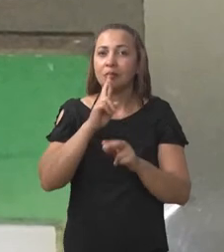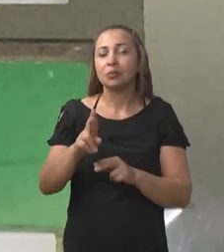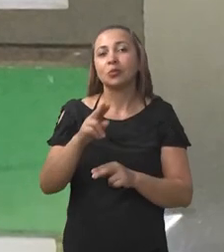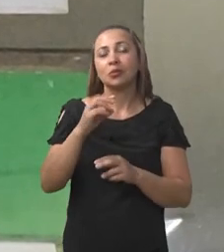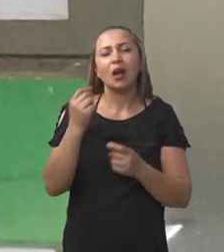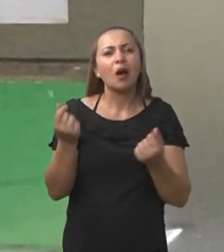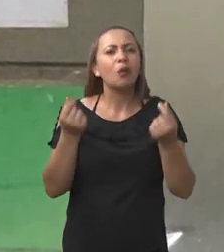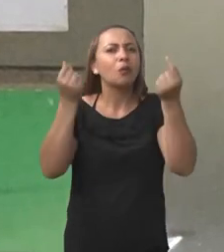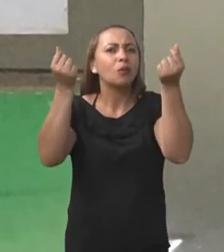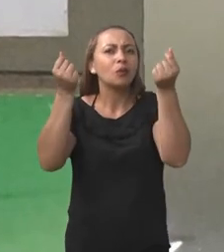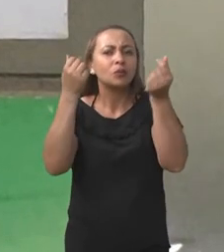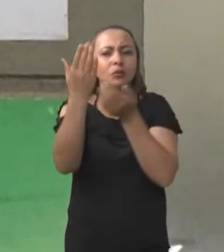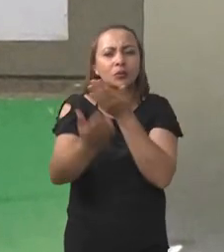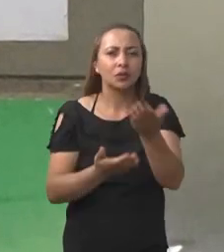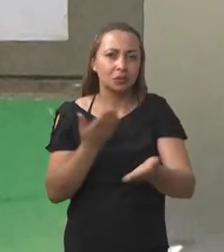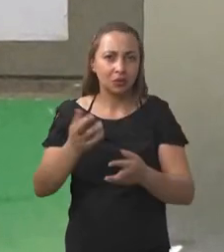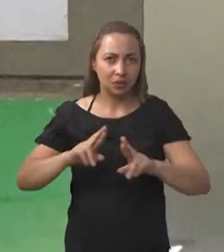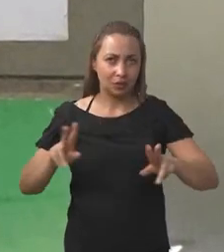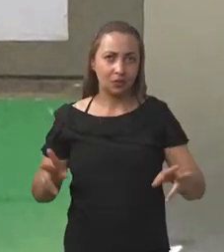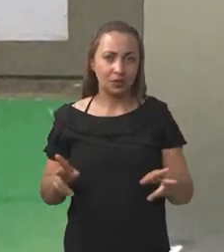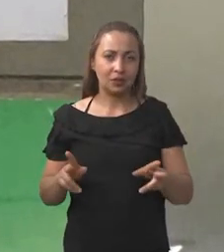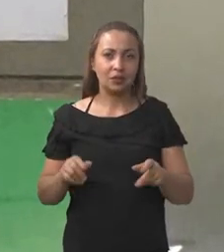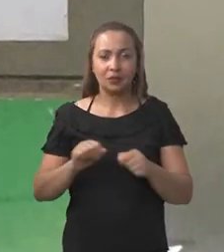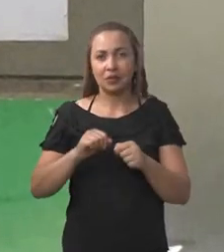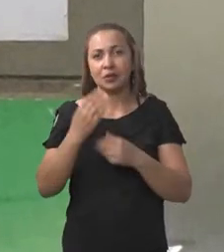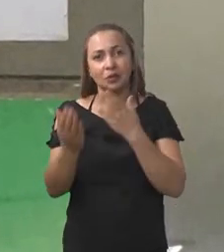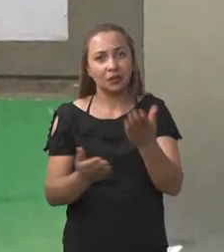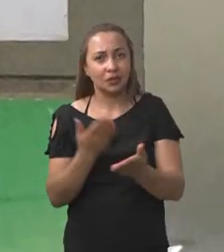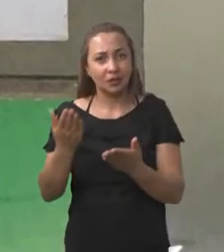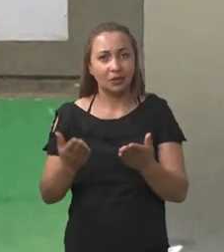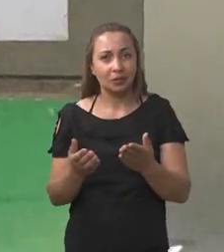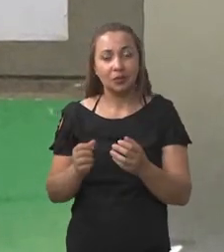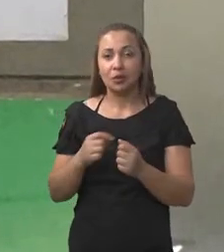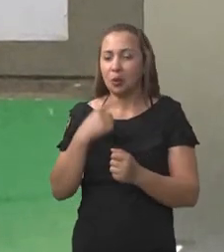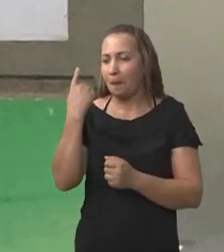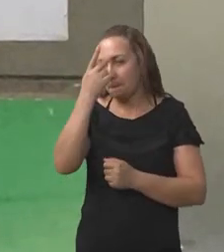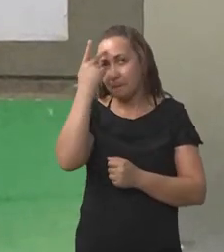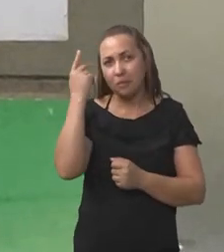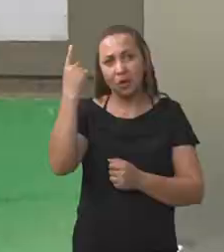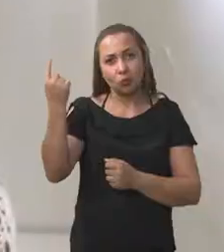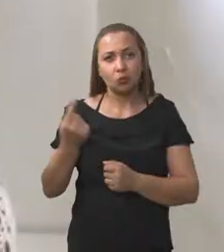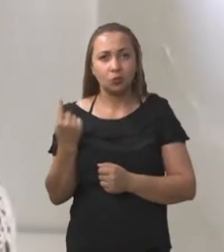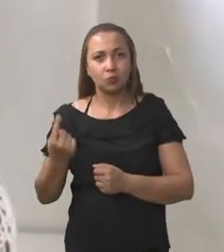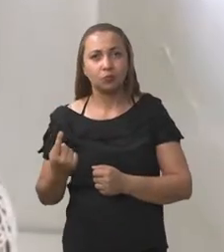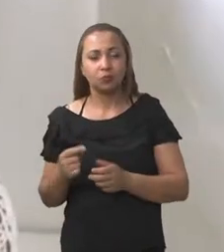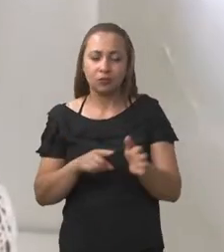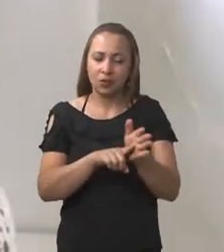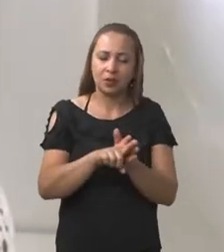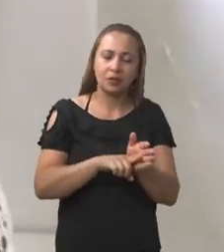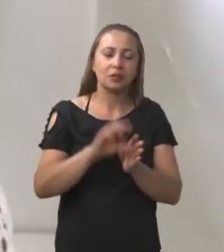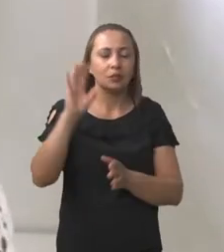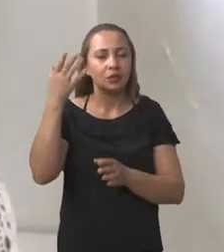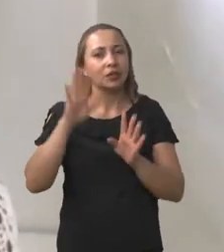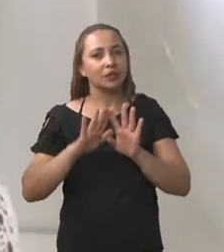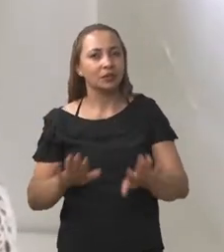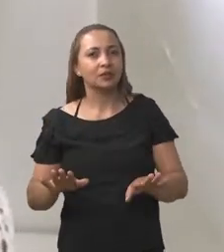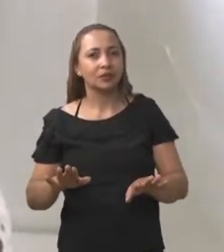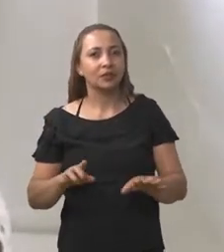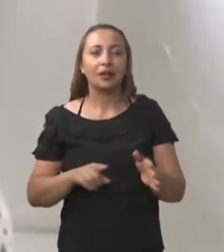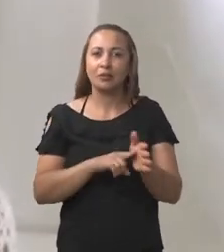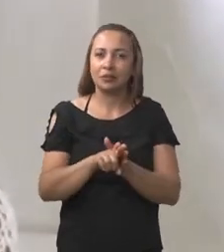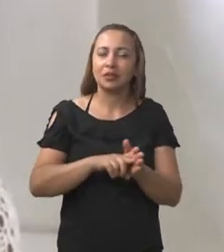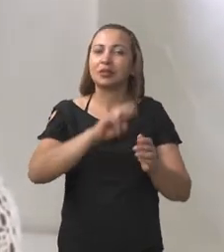do tratamento, né? Que é diferente a gente fazer um tratamento isolado e um tratamento combinado. Para isso que a pesquisa funciona. E para isso que a pesquisa